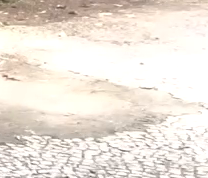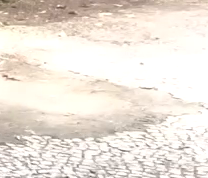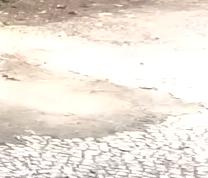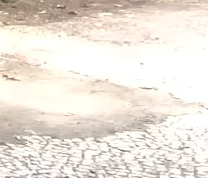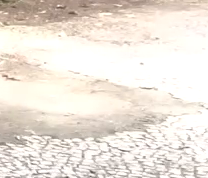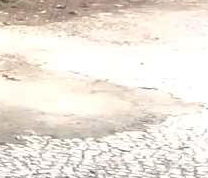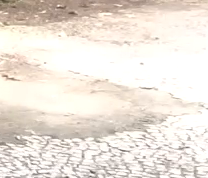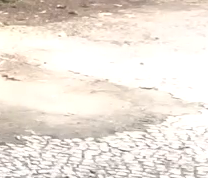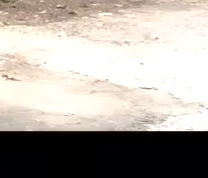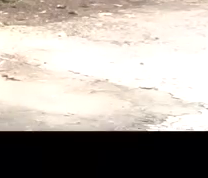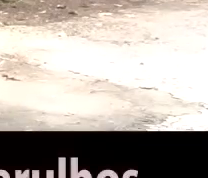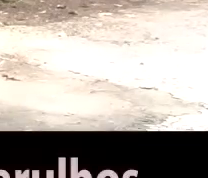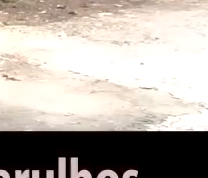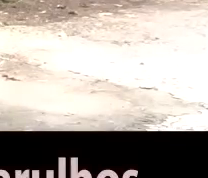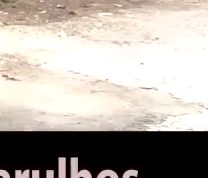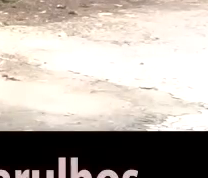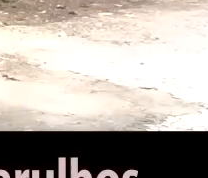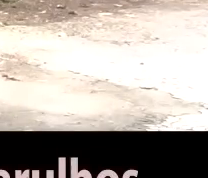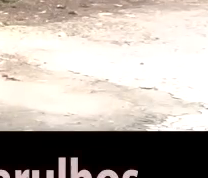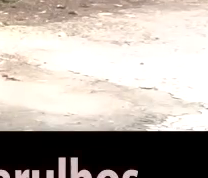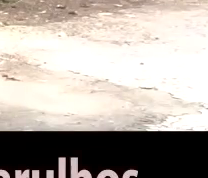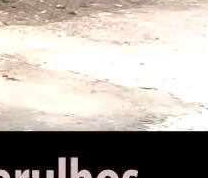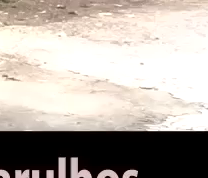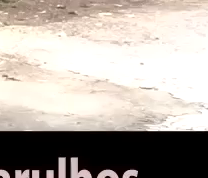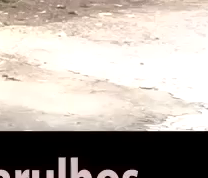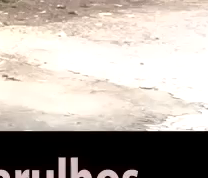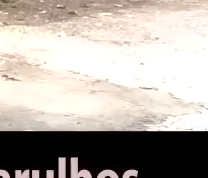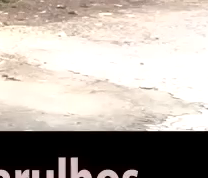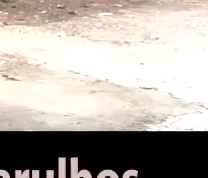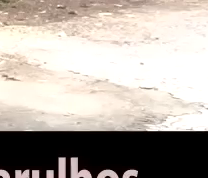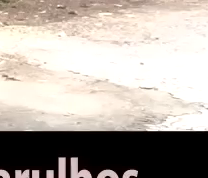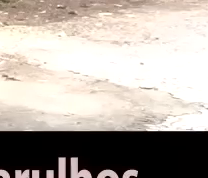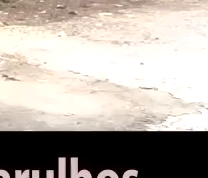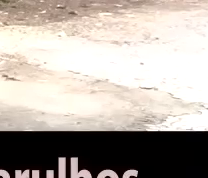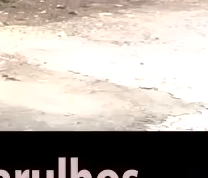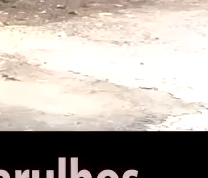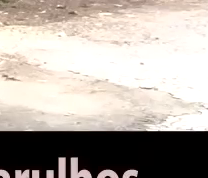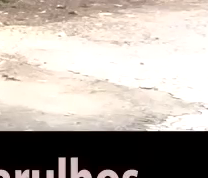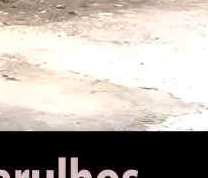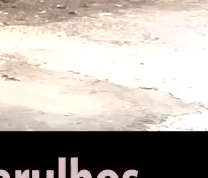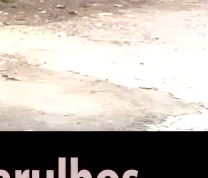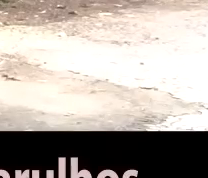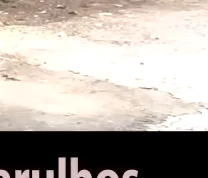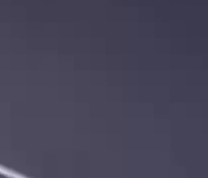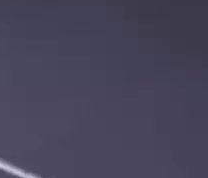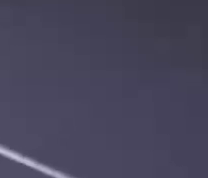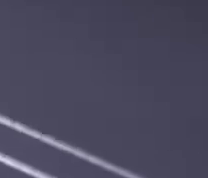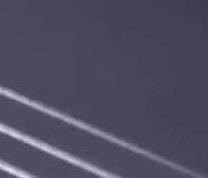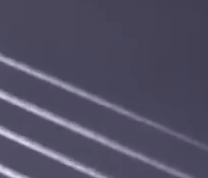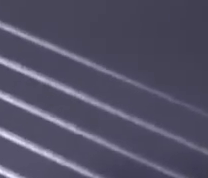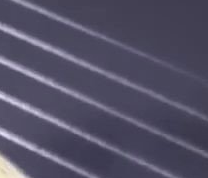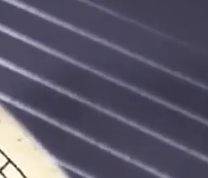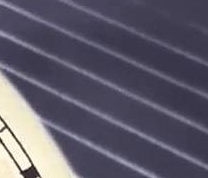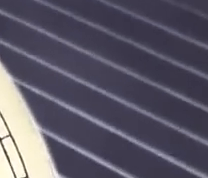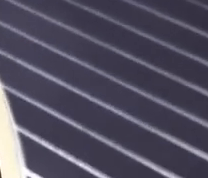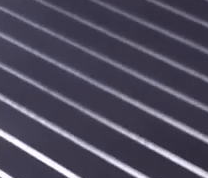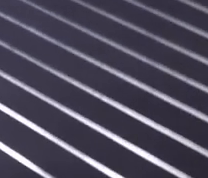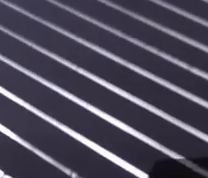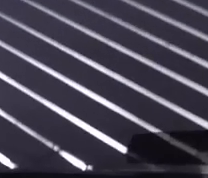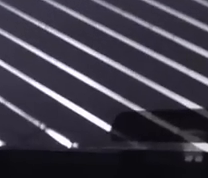Legislativo de Guarulhos e quiser ver a explicação aqui no Minuto Cidadão, entre em contato com a TV Câmara Guarulhos. Até a próxima!